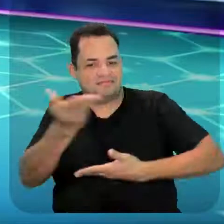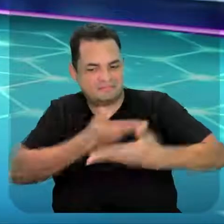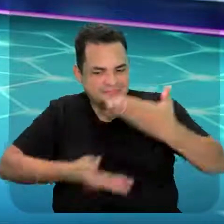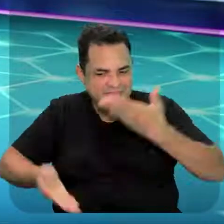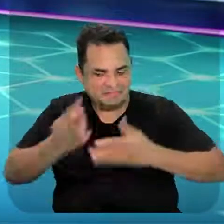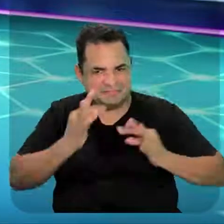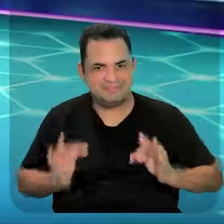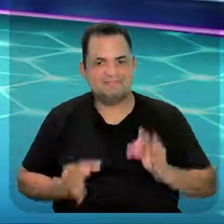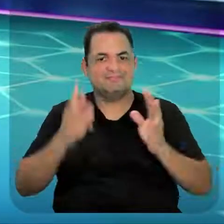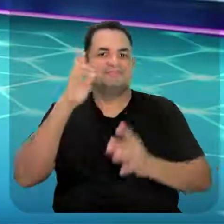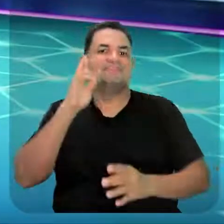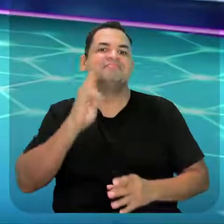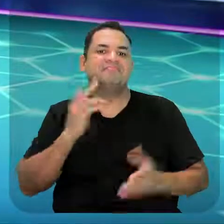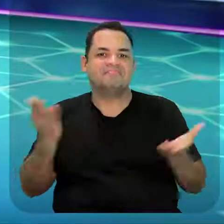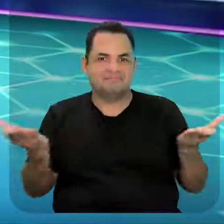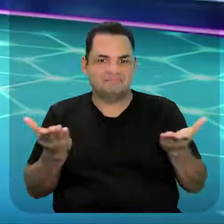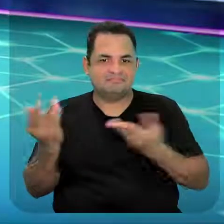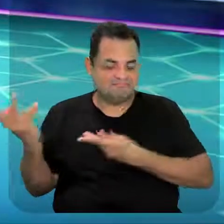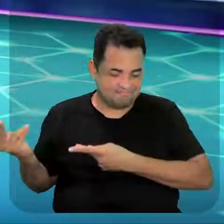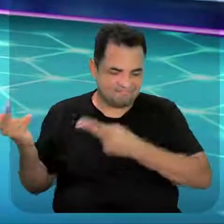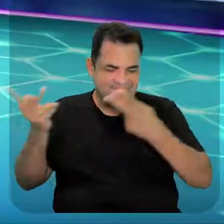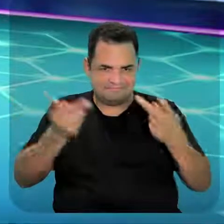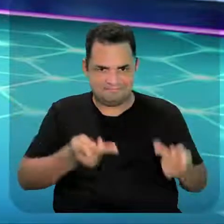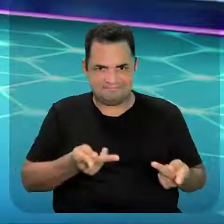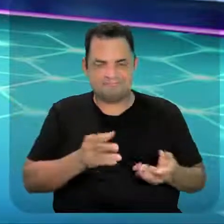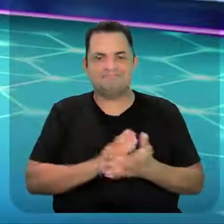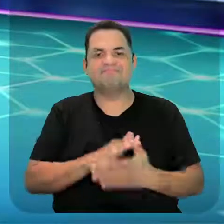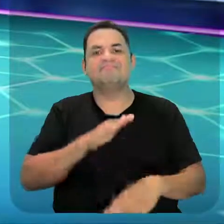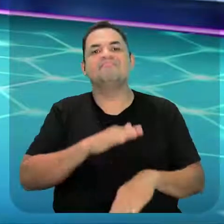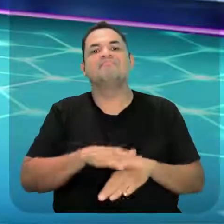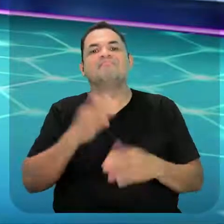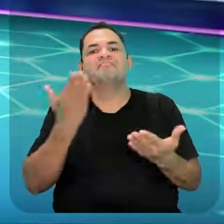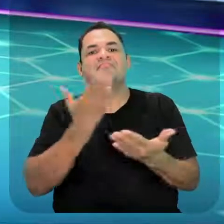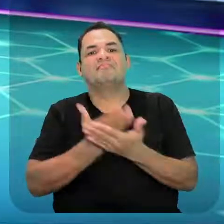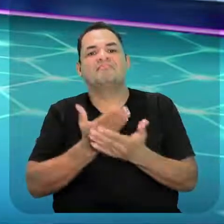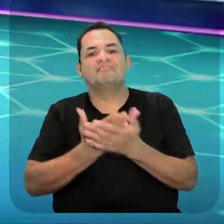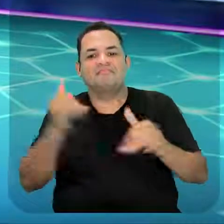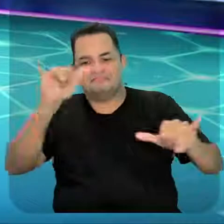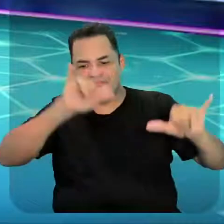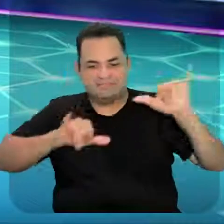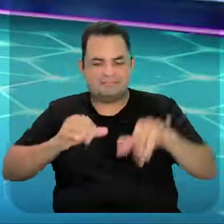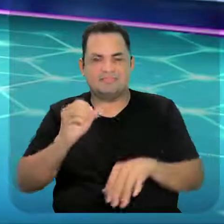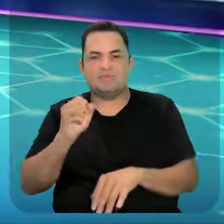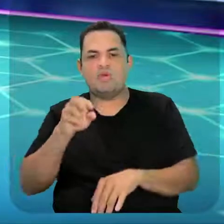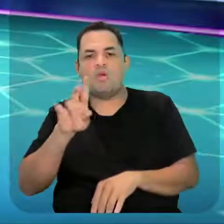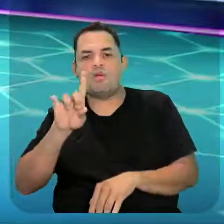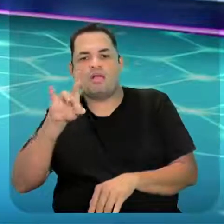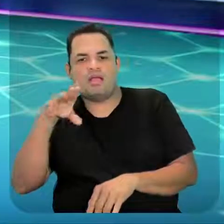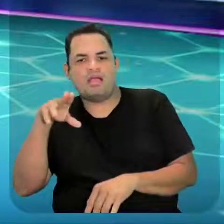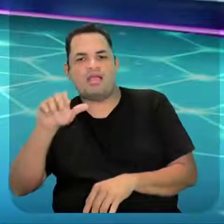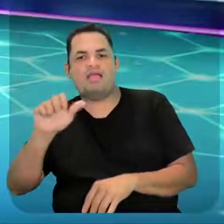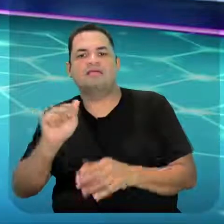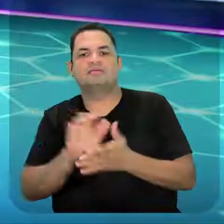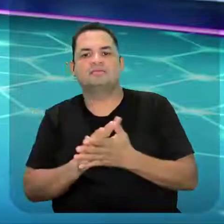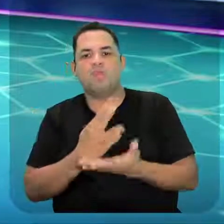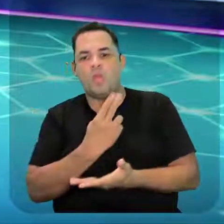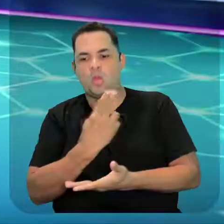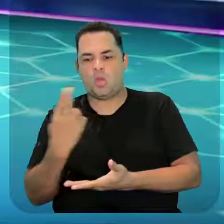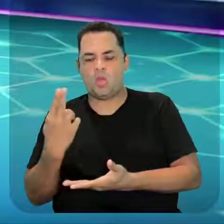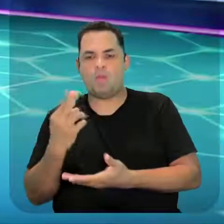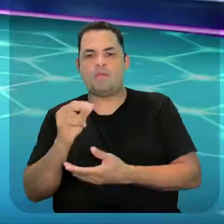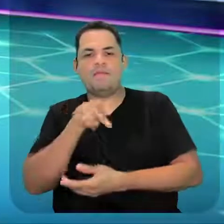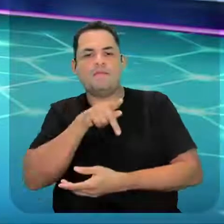Mediação Tecnológica Rondônia, seja bem-vindo a mais uma aulinha de Química Orgânica. Eu sou a